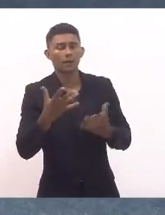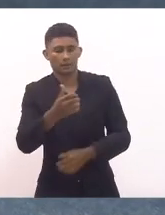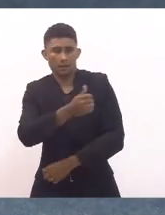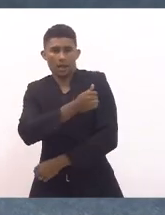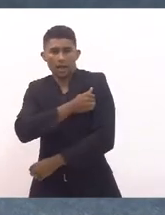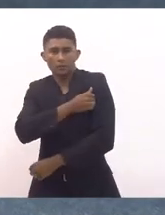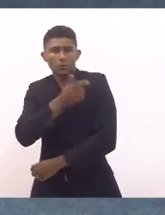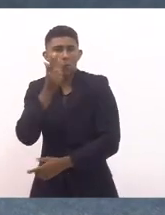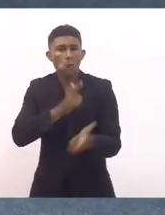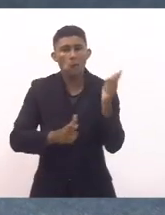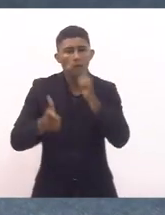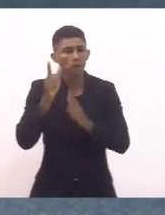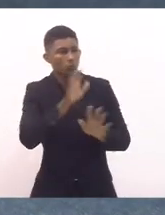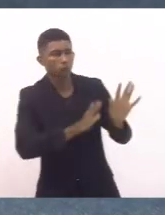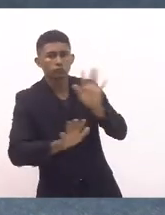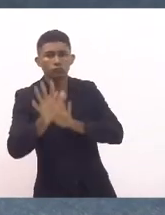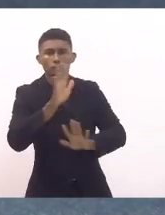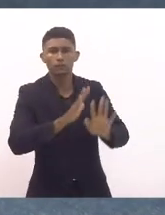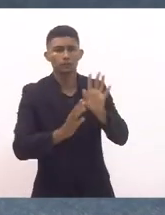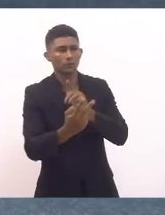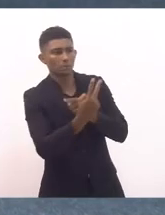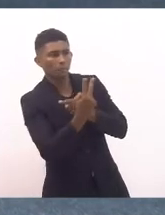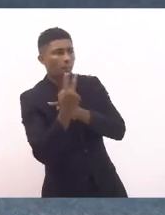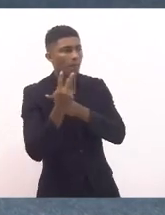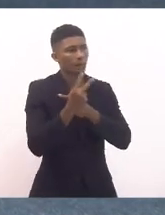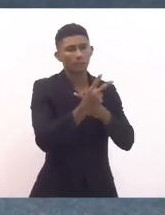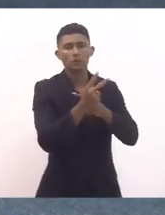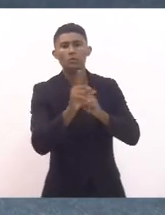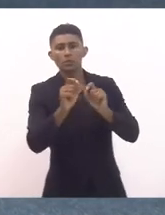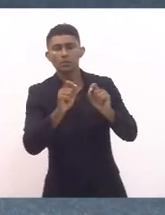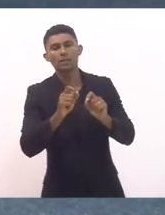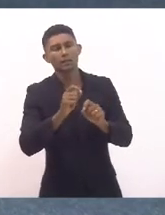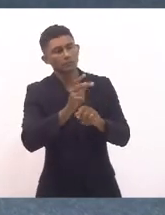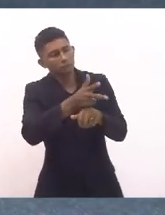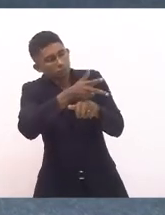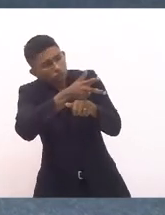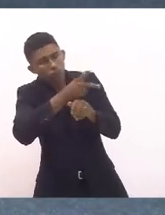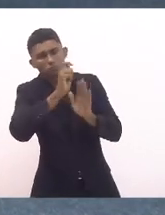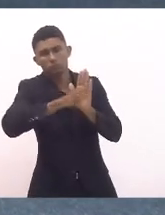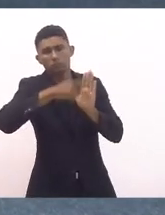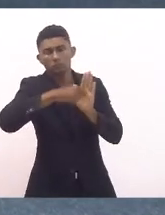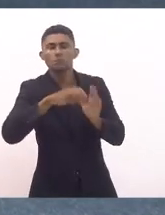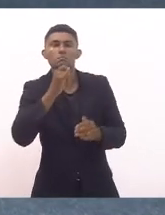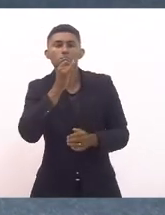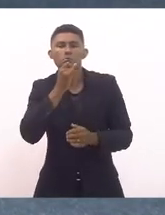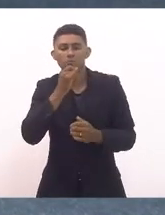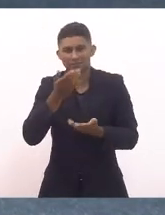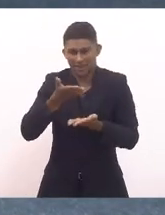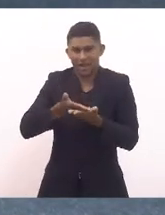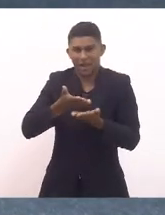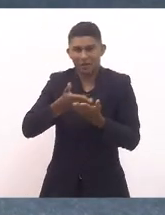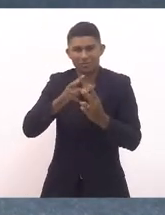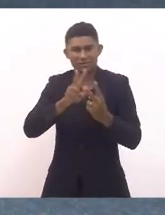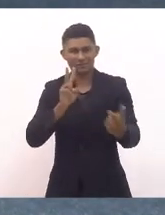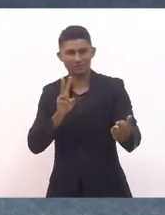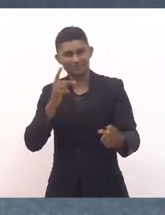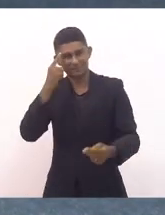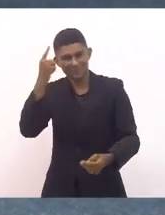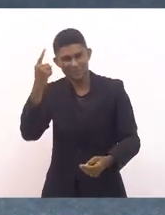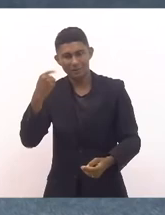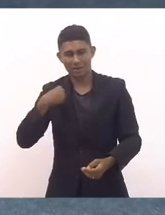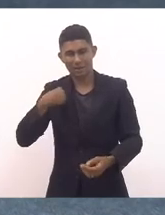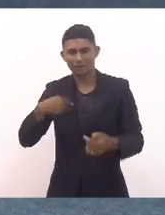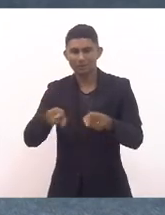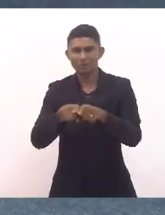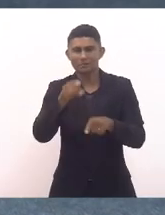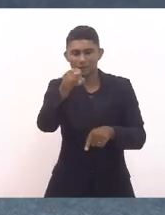que a família se proteja, é permitir a filmagem. A gente, nas aulas remotas, eu e Vossa Excelência também, tem uma